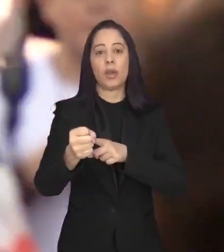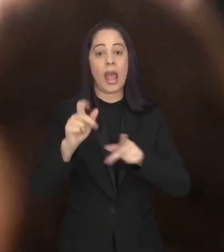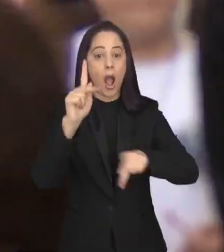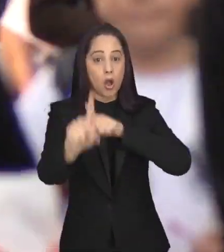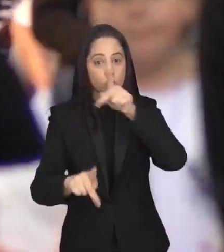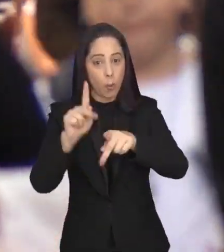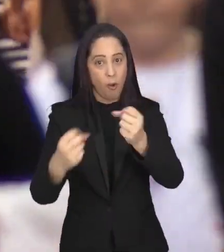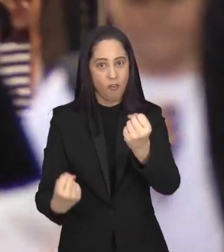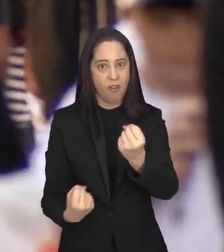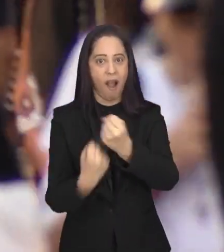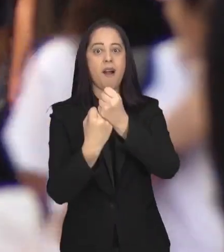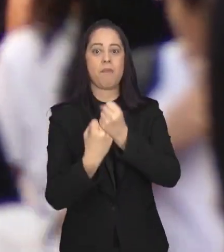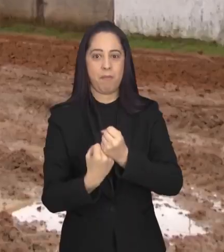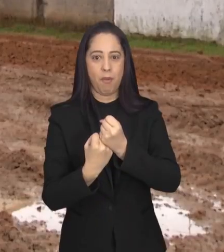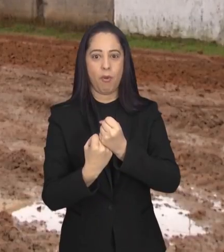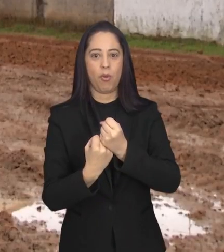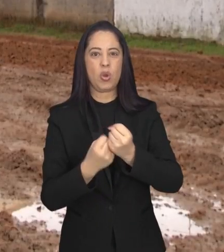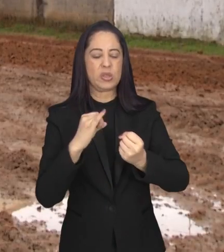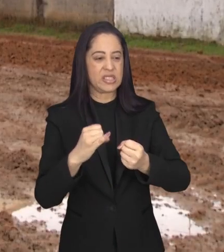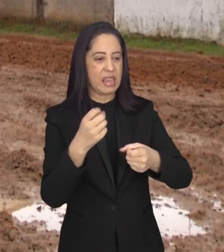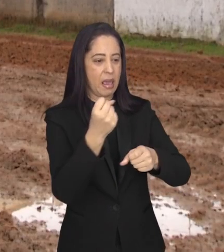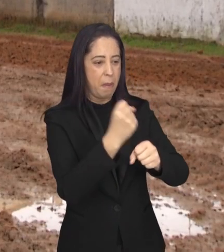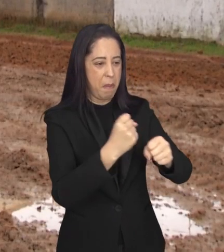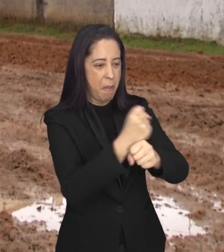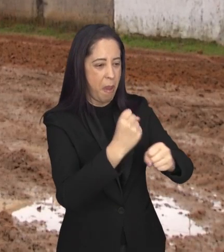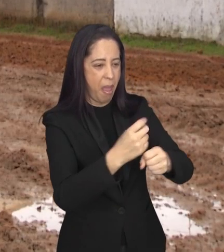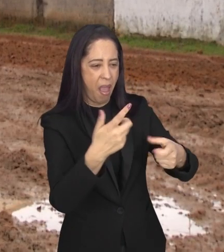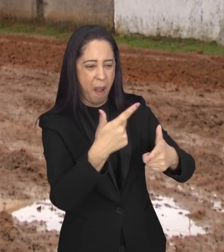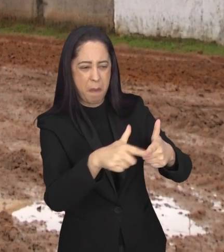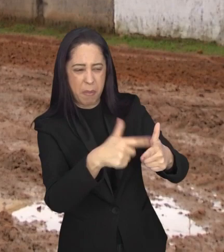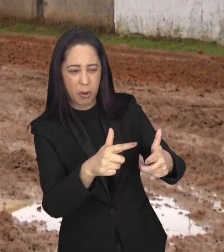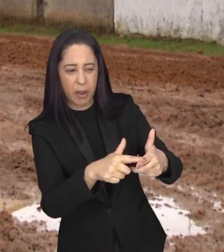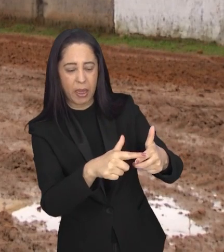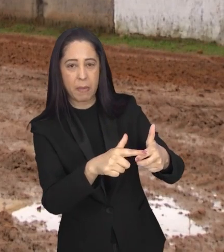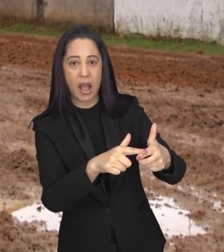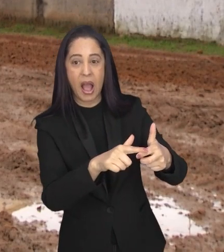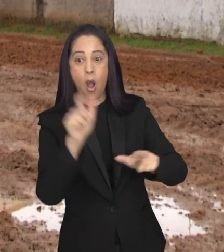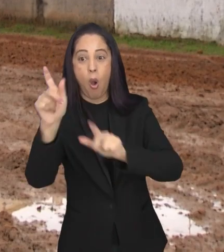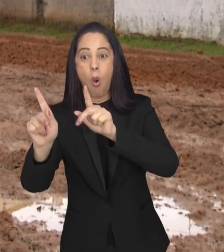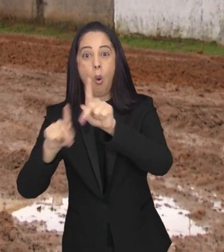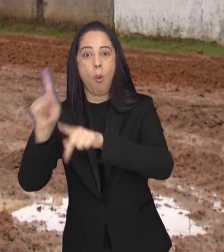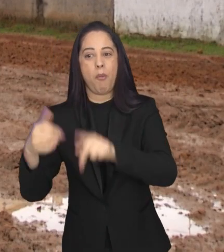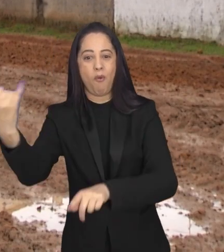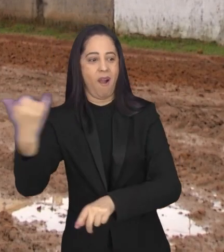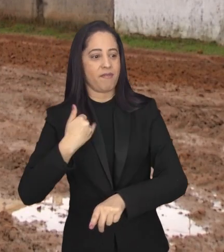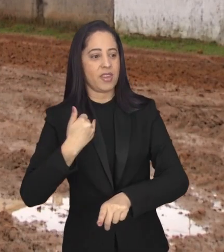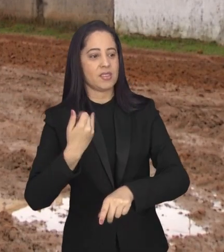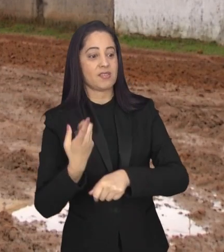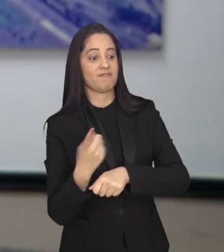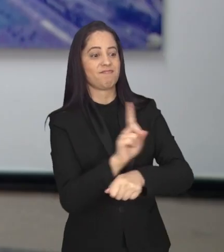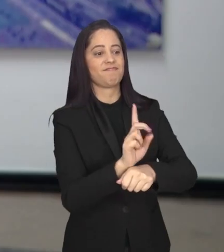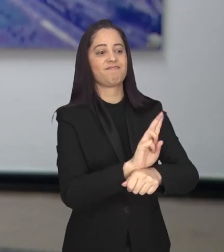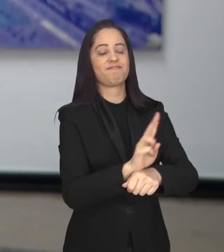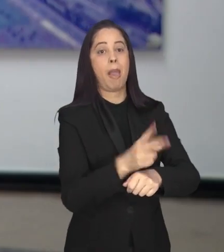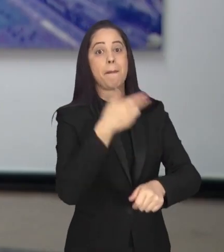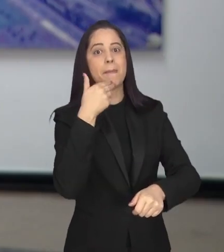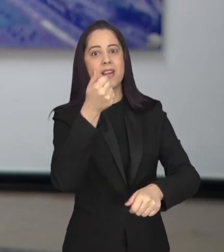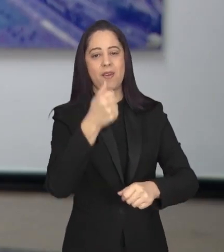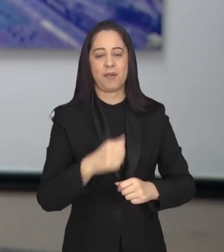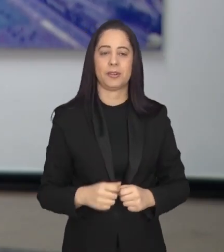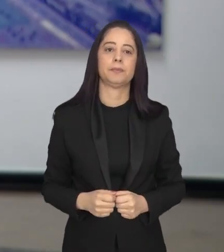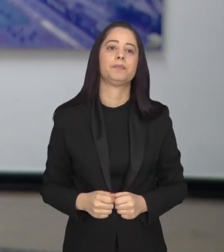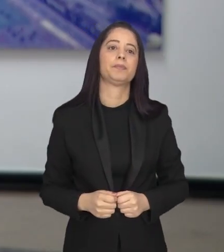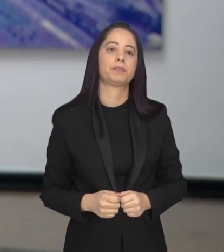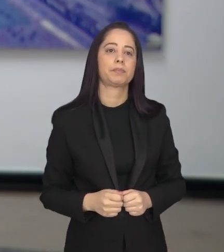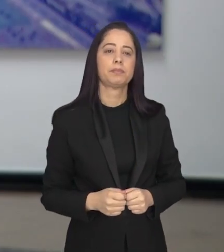população, problemas detectados em obras em andamento poderão ser corrigidos, beneficiando toda a cidade. O que a gente vai